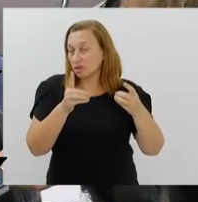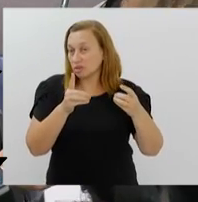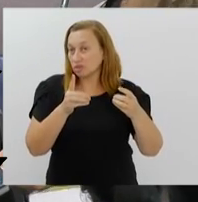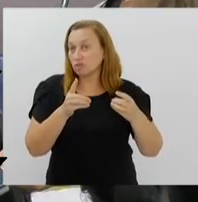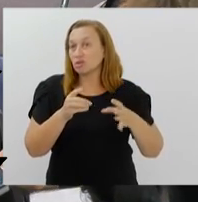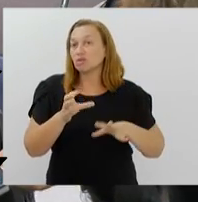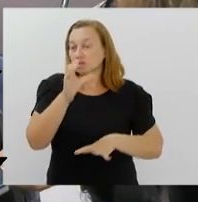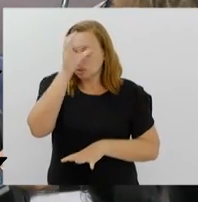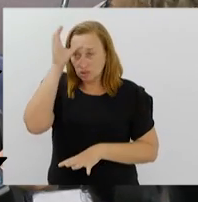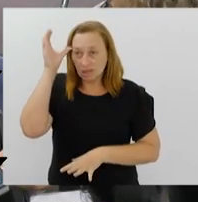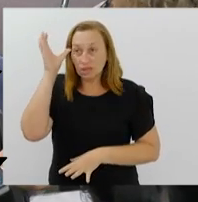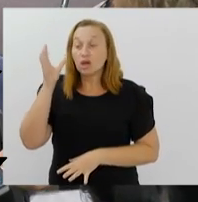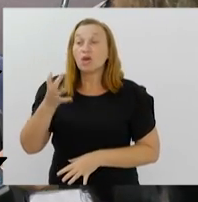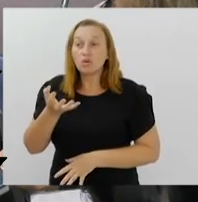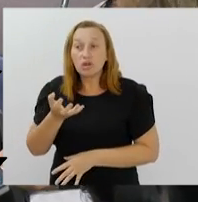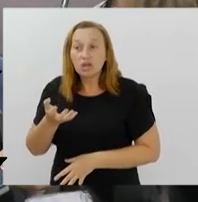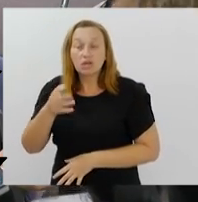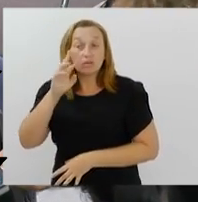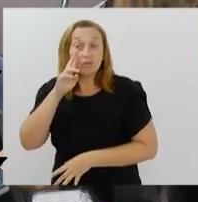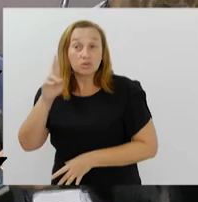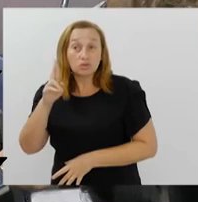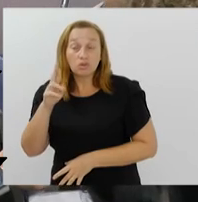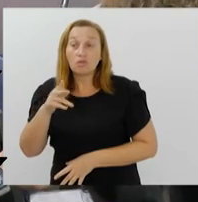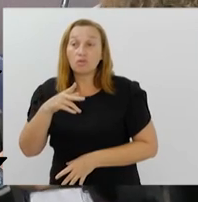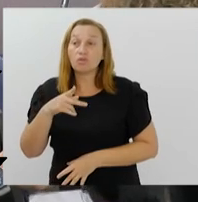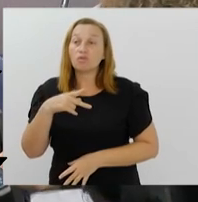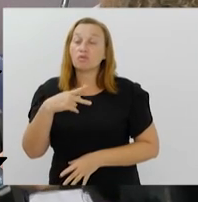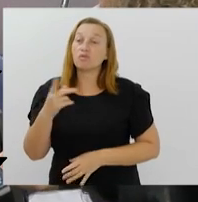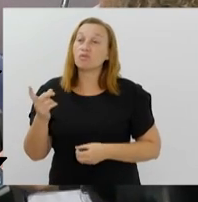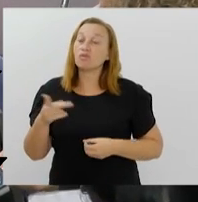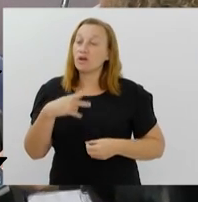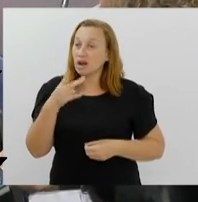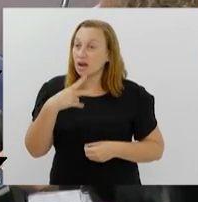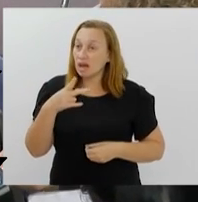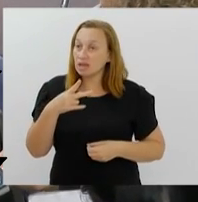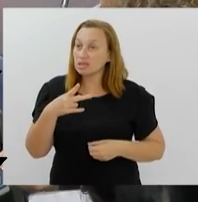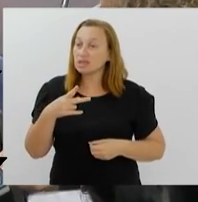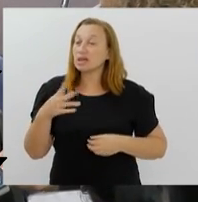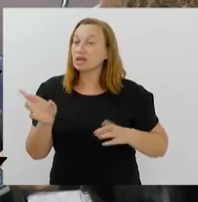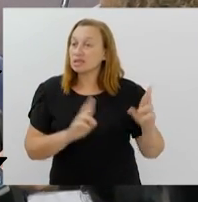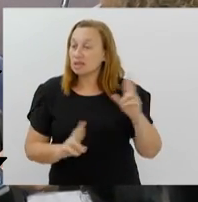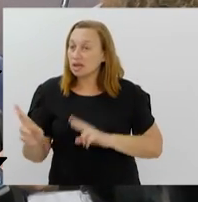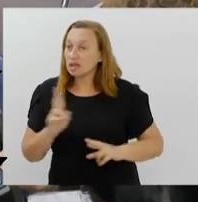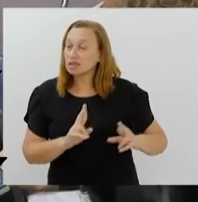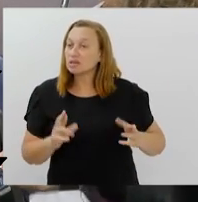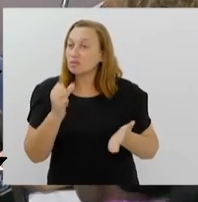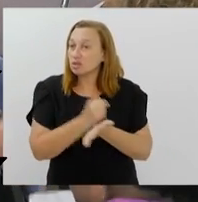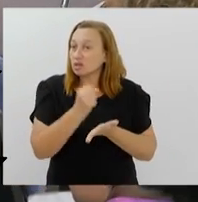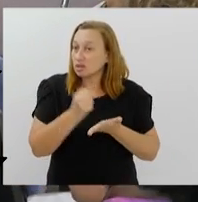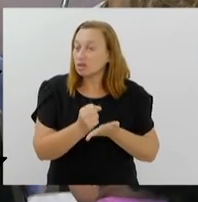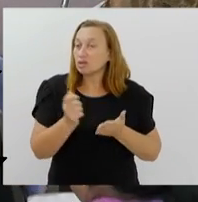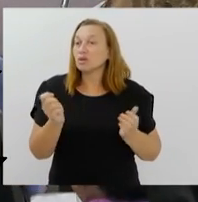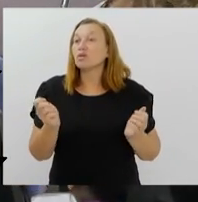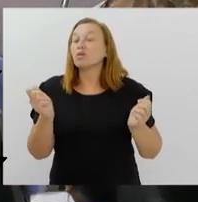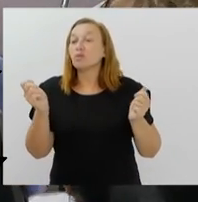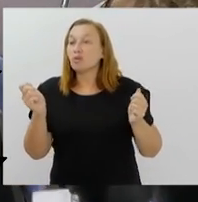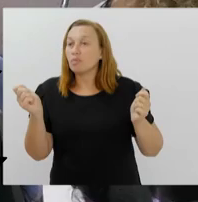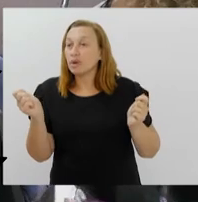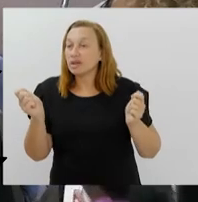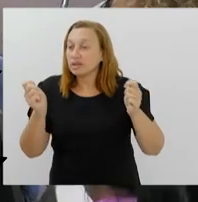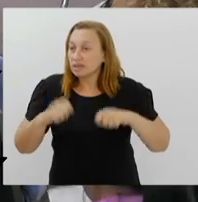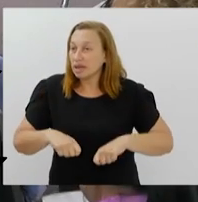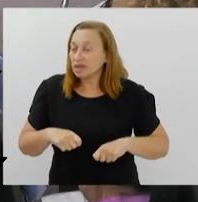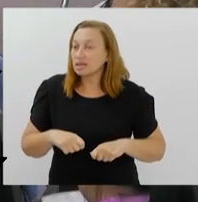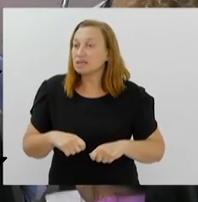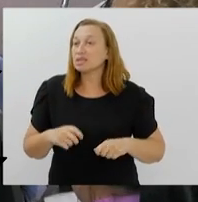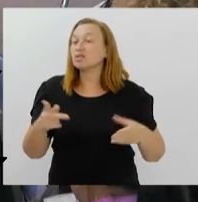reconhecimento de que essa relação contratual também está so a competência do Procom como